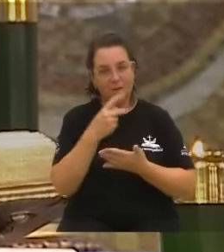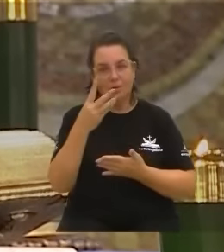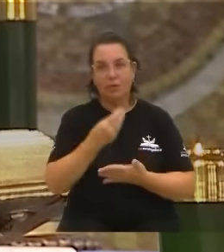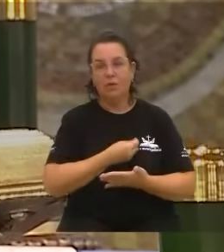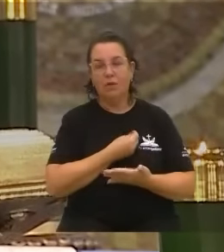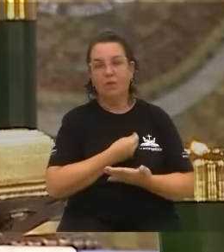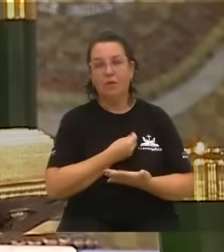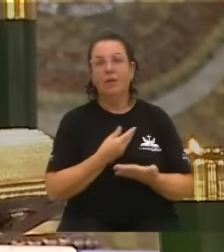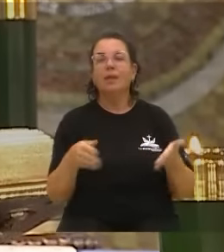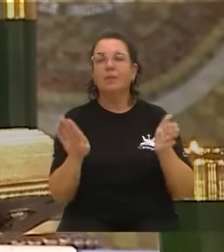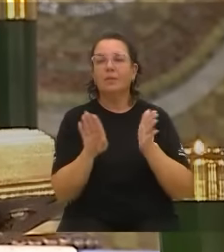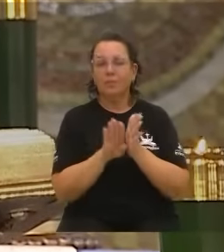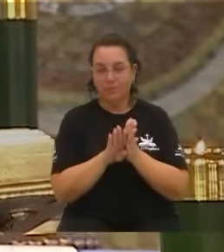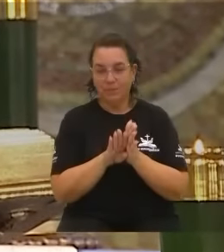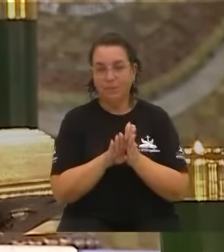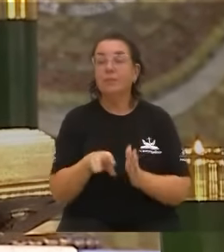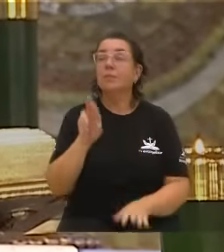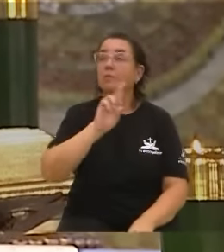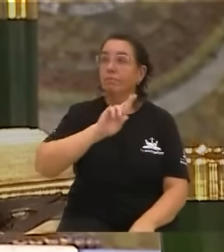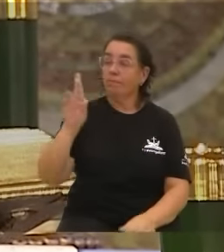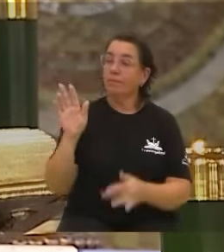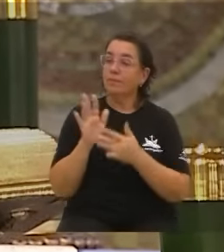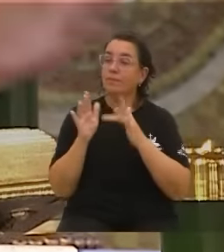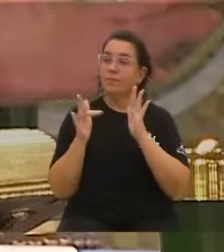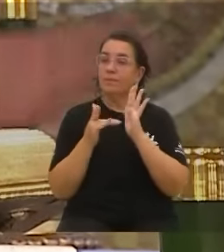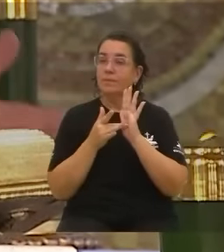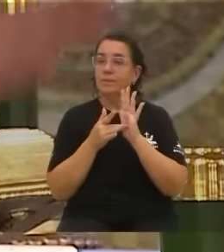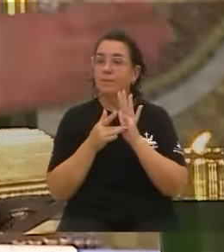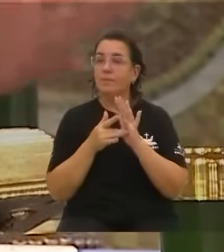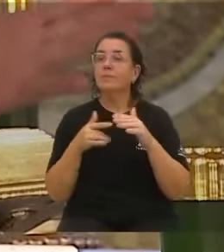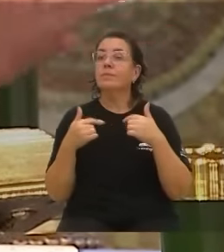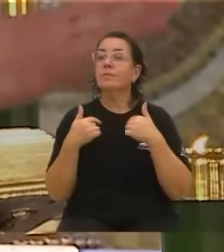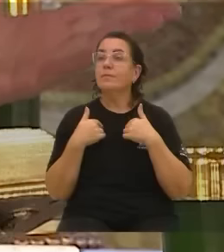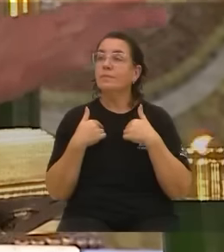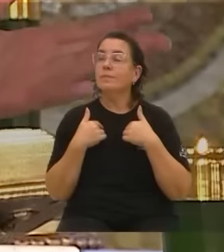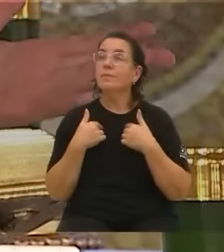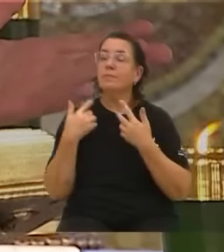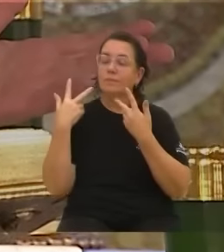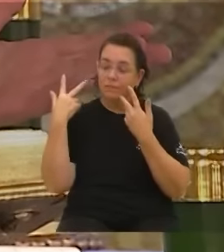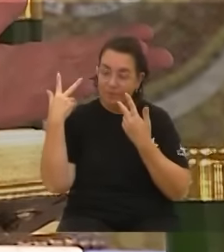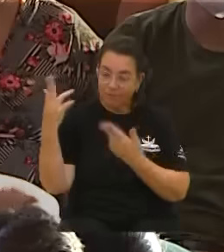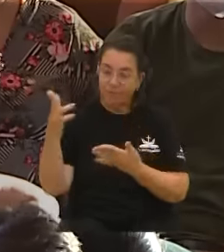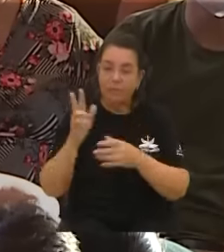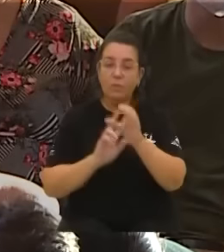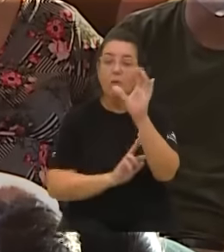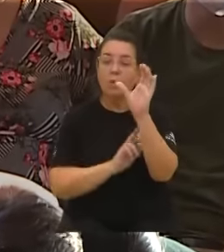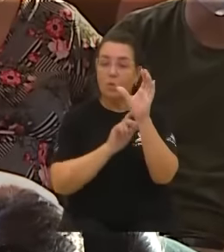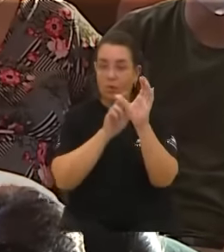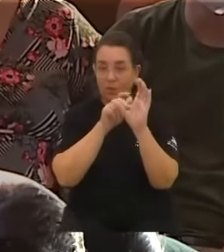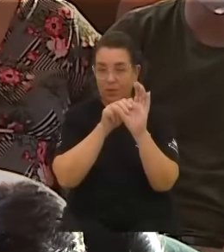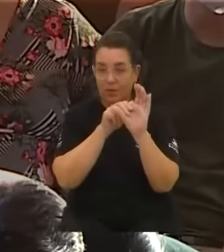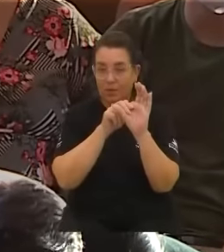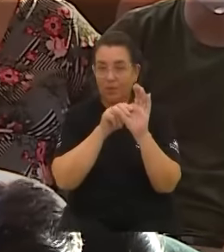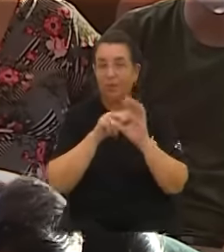vida. Repita comigo: Senhor Jesus, Senhor Jesus, eu quero, tal qual Zaqueu, eu quero tal qual